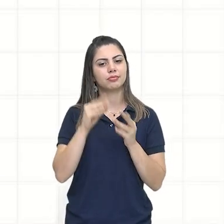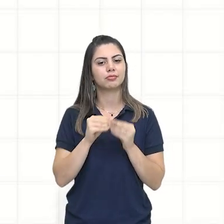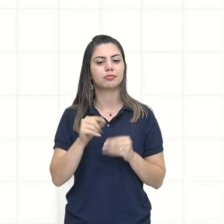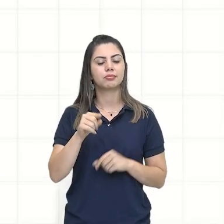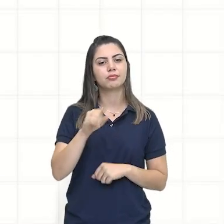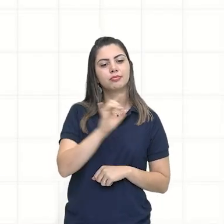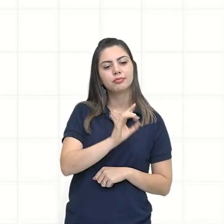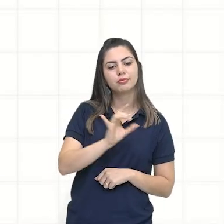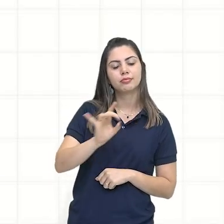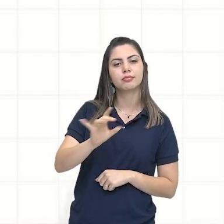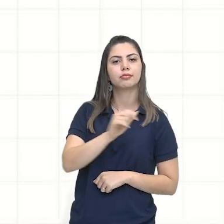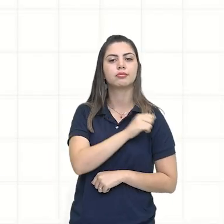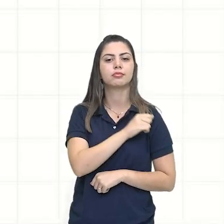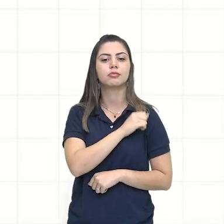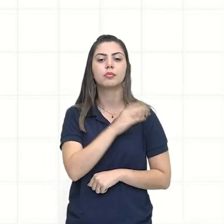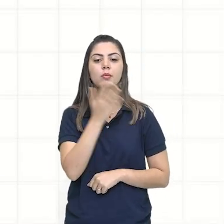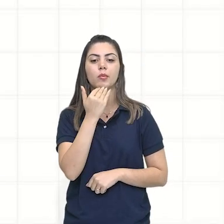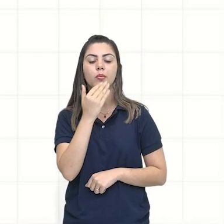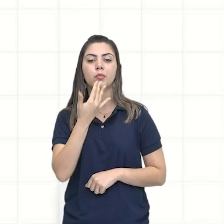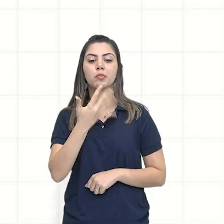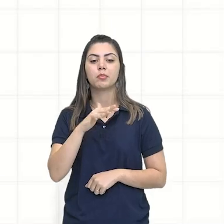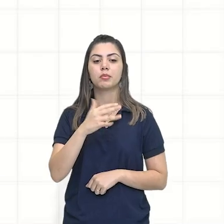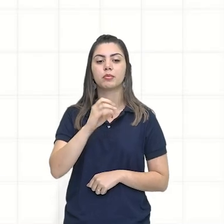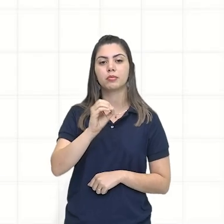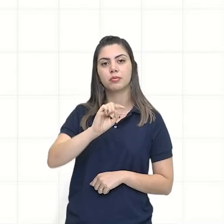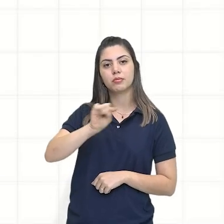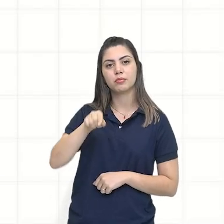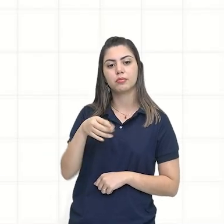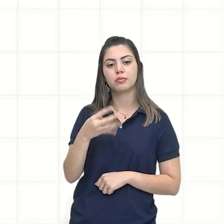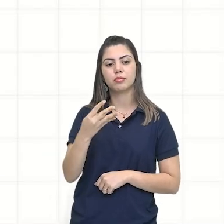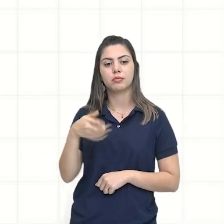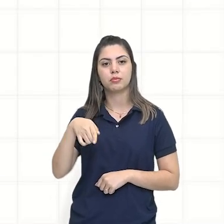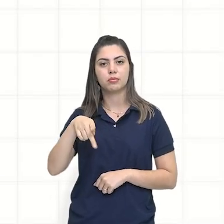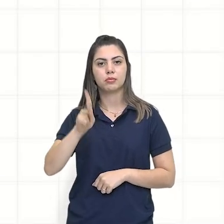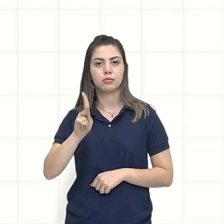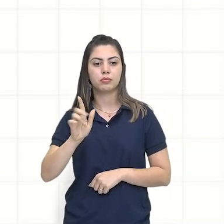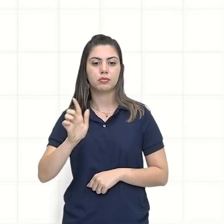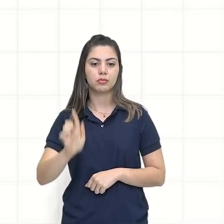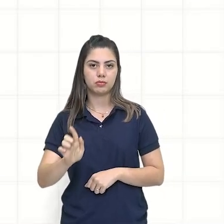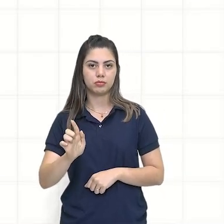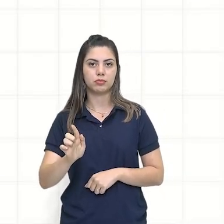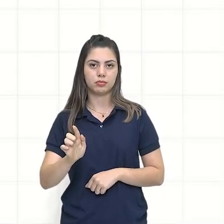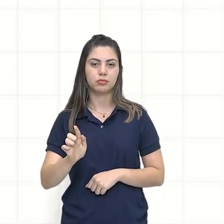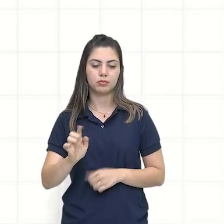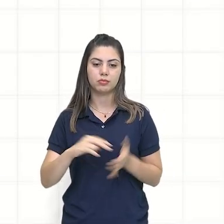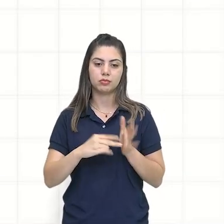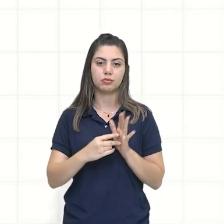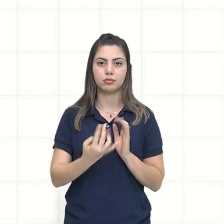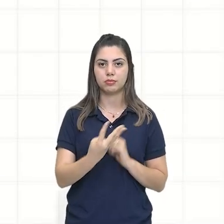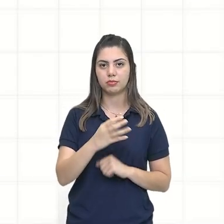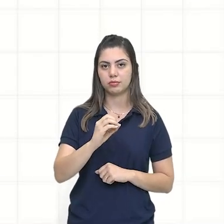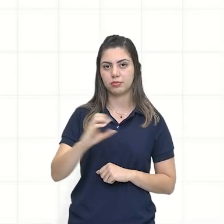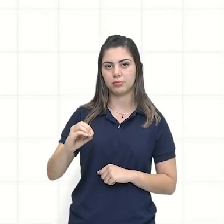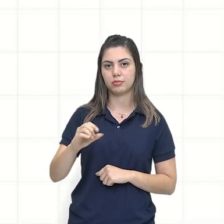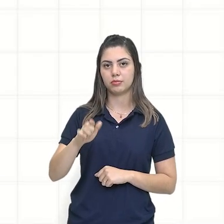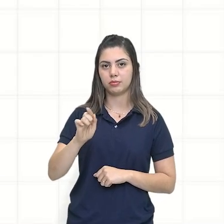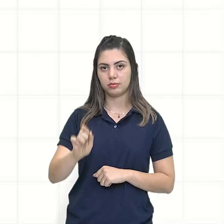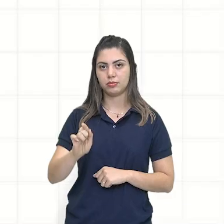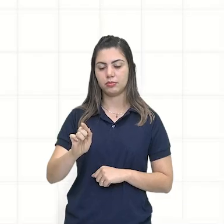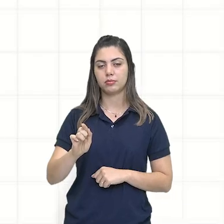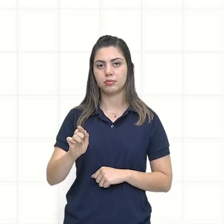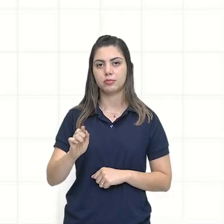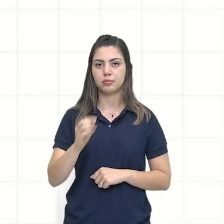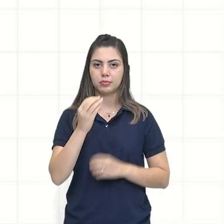em média 0,4 kg de proteína, ou seja, 400 gramas por